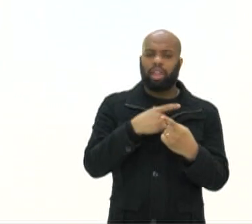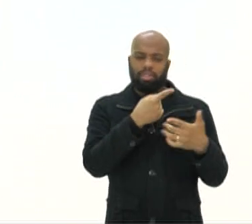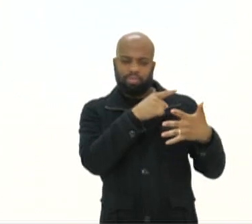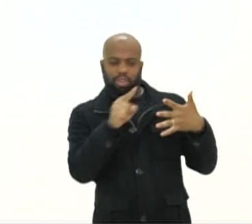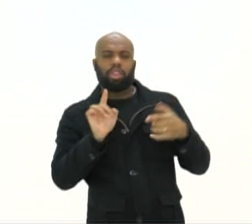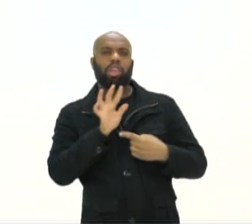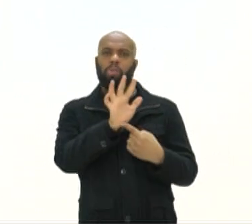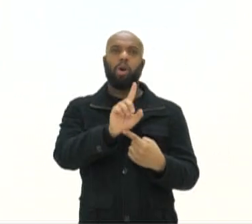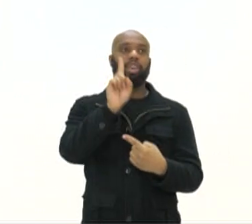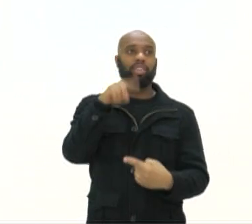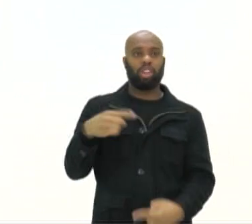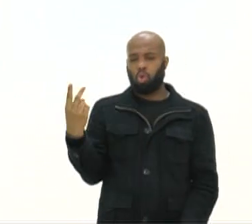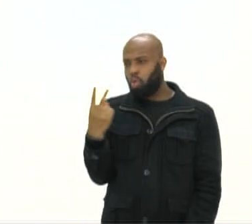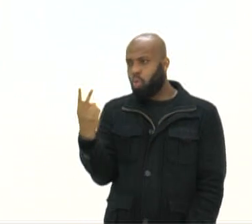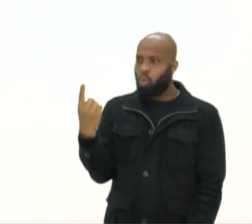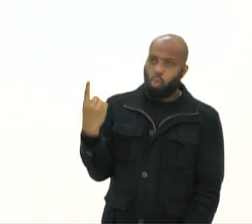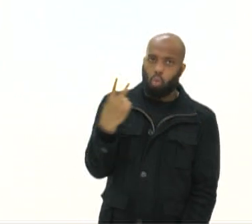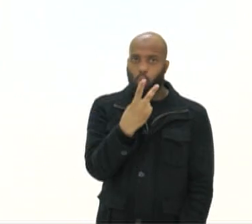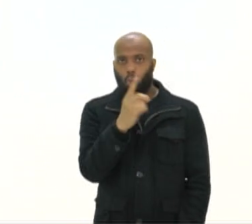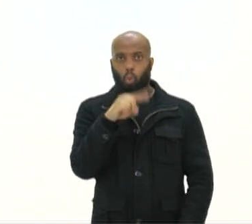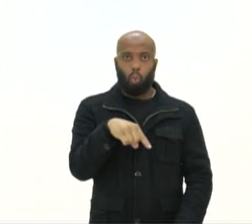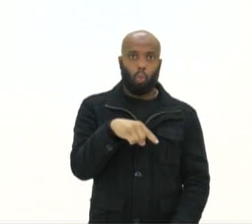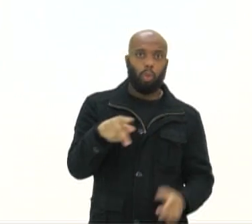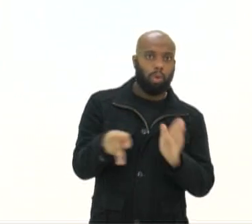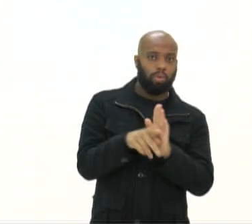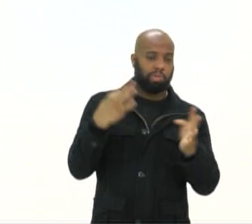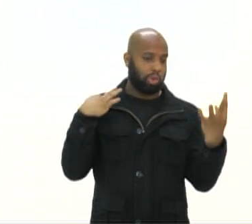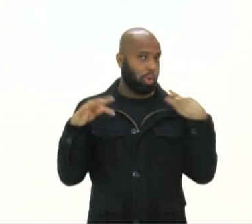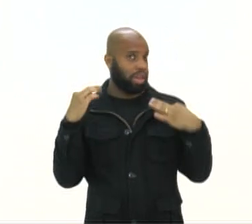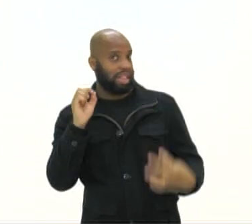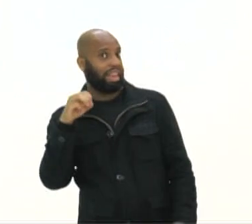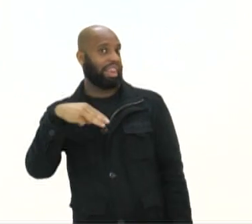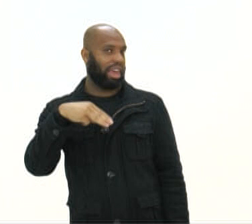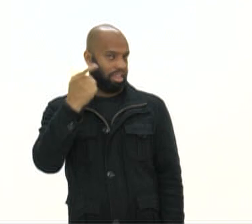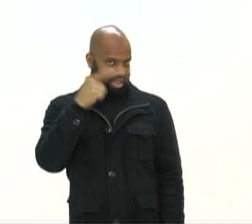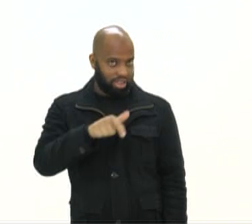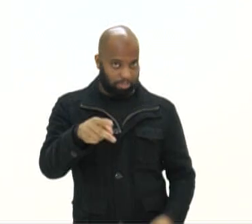mostra que uma desses dois elementos aqui é um turista?